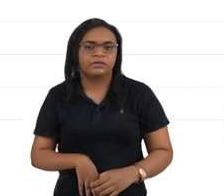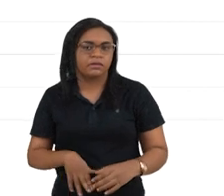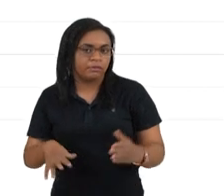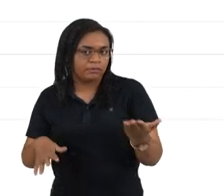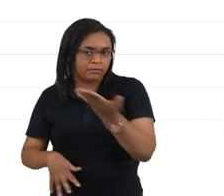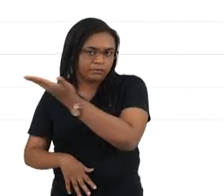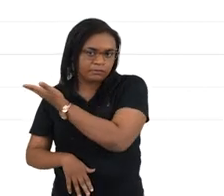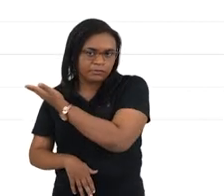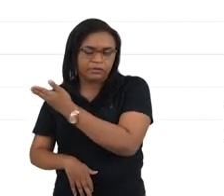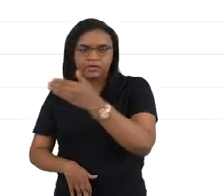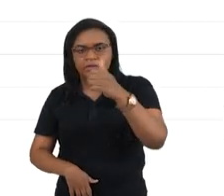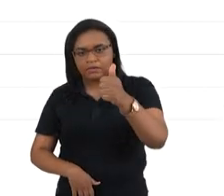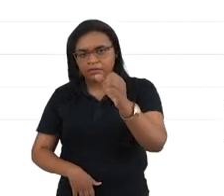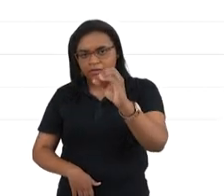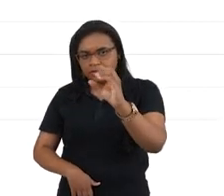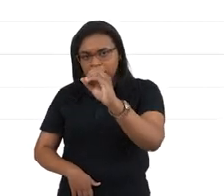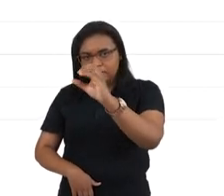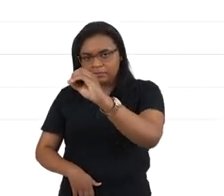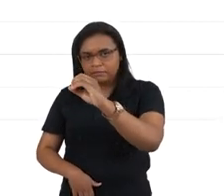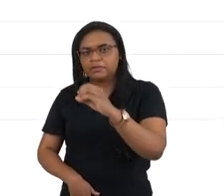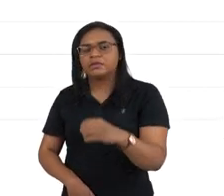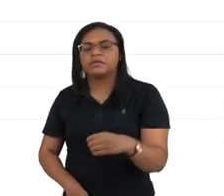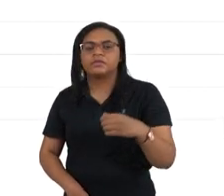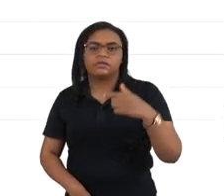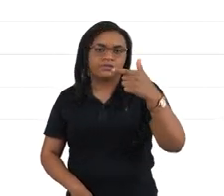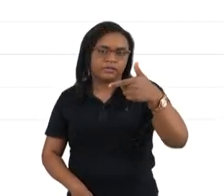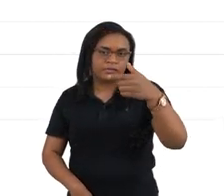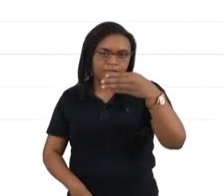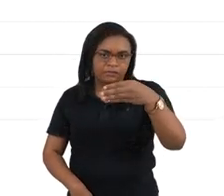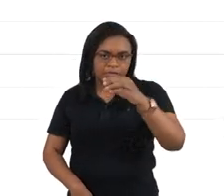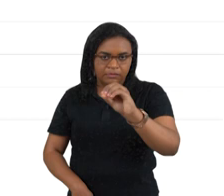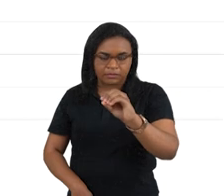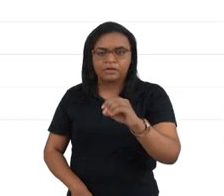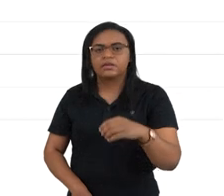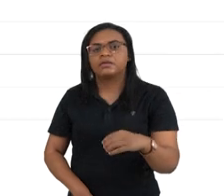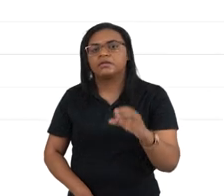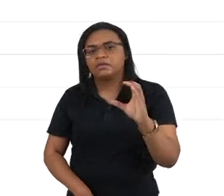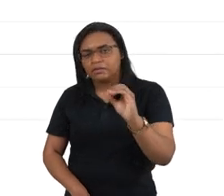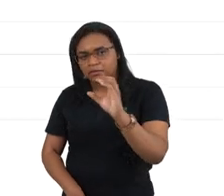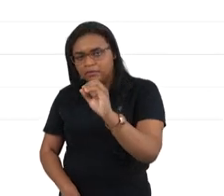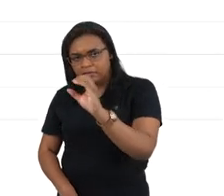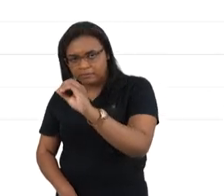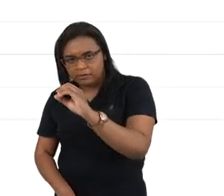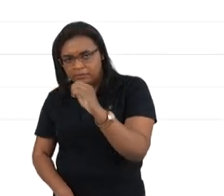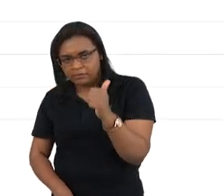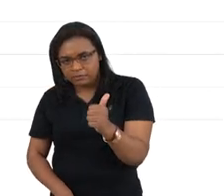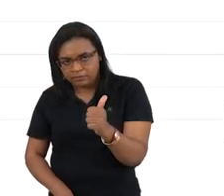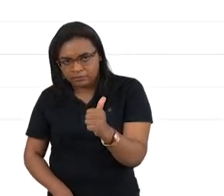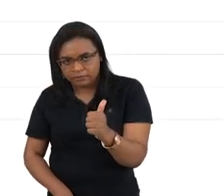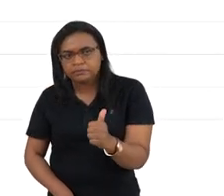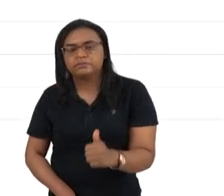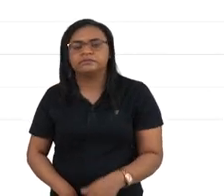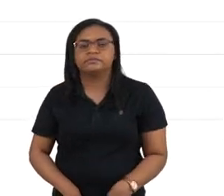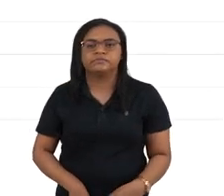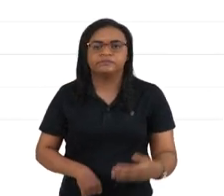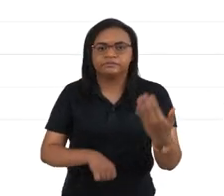está. 100 mil e 240 mil, tá? Agora,